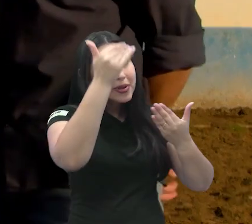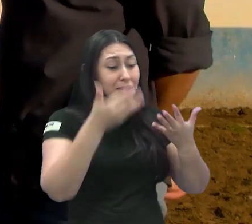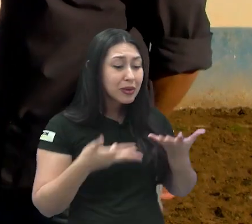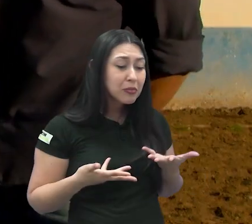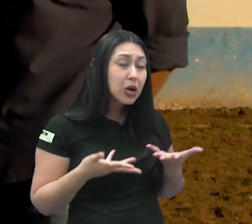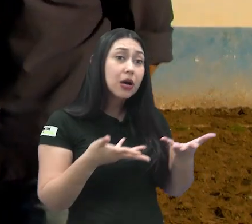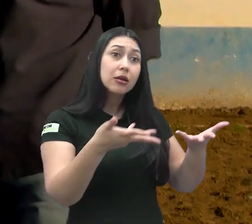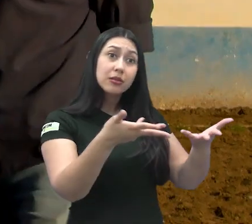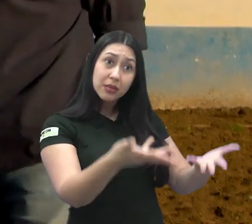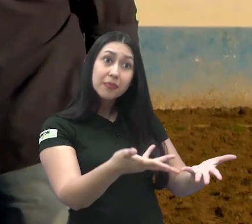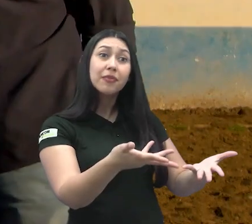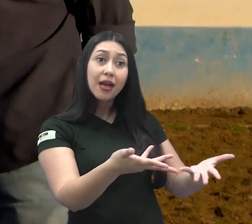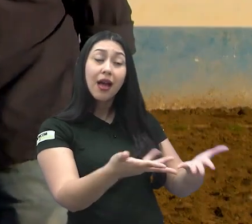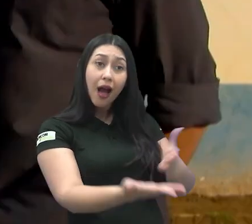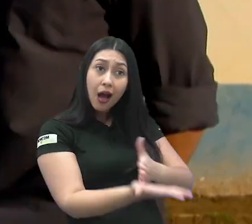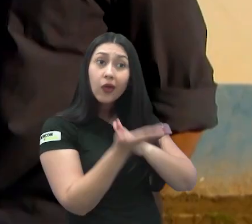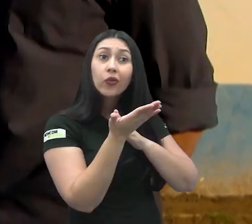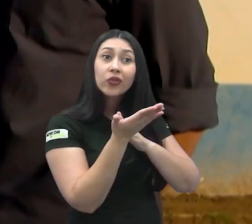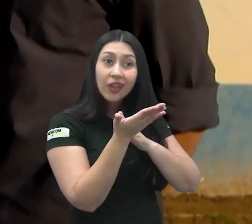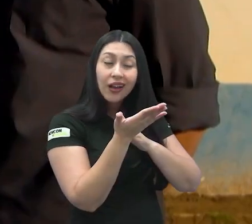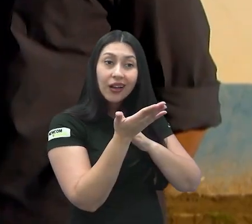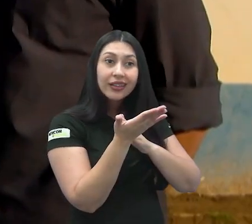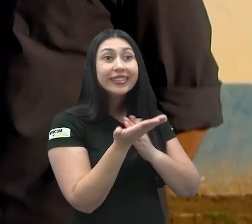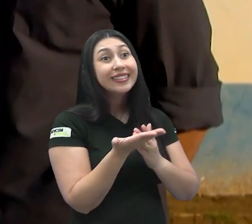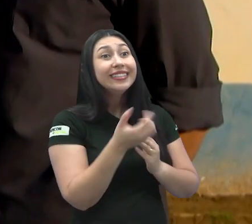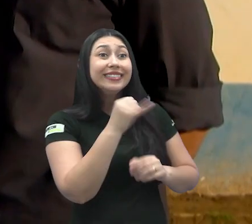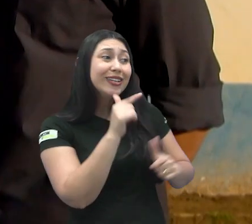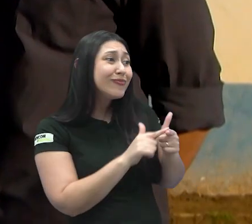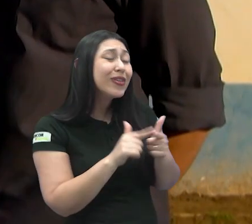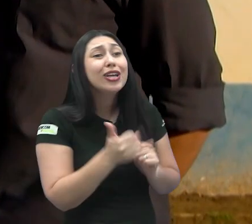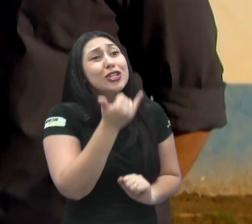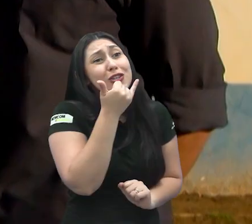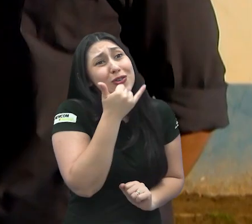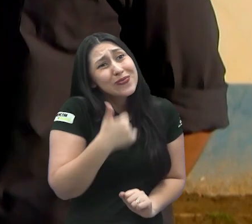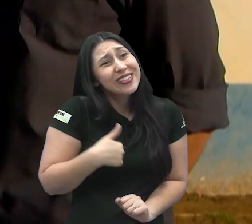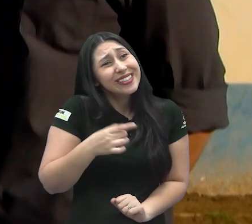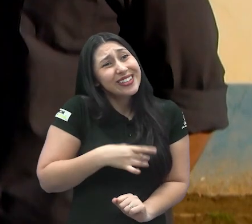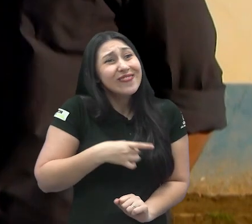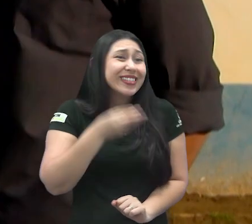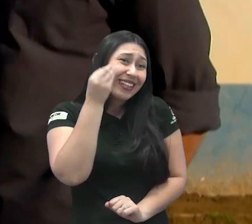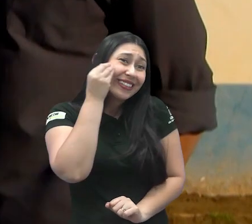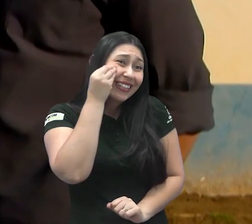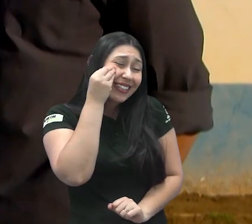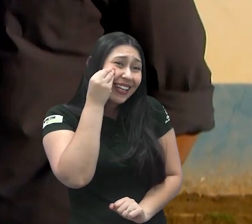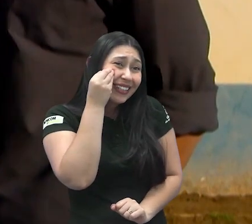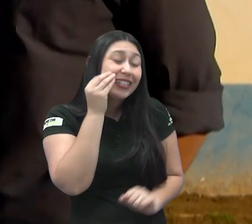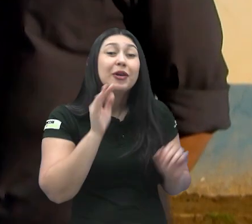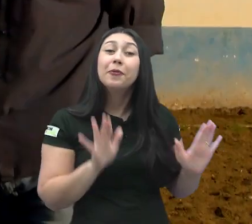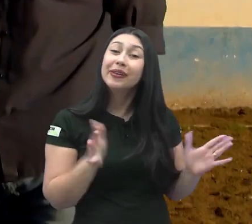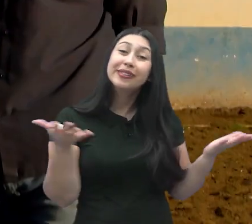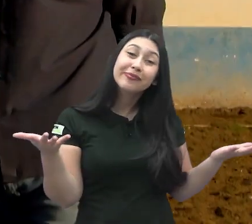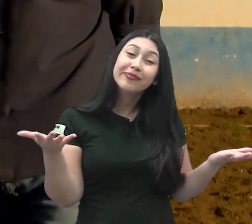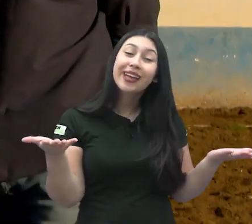gente aqui, ajudar a gente a fazer as coisas. E, né, desculpa qualquer coisa, eu um pouco medrosa, tentei, gente, me superar. Mas